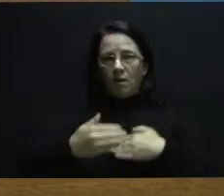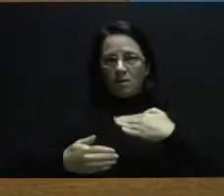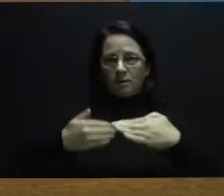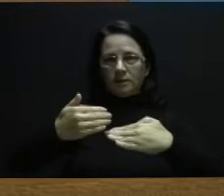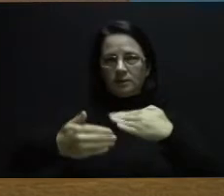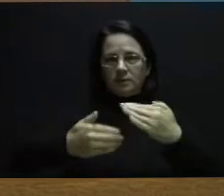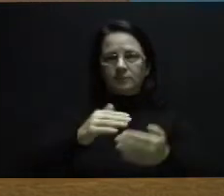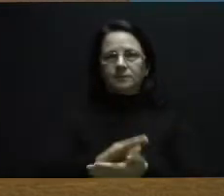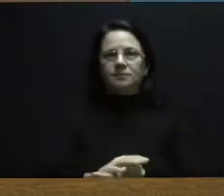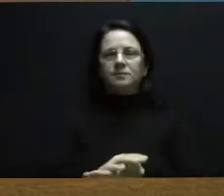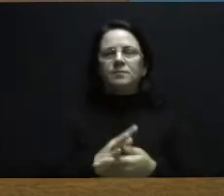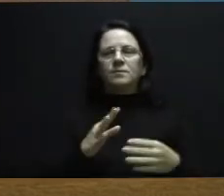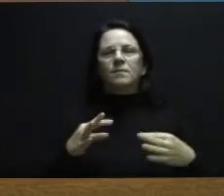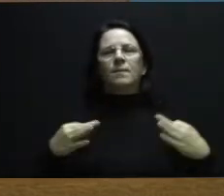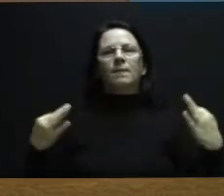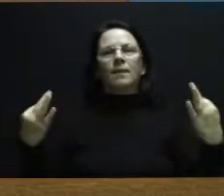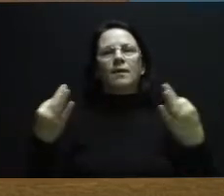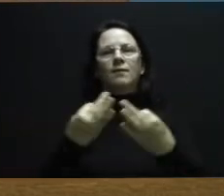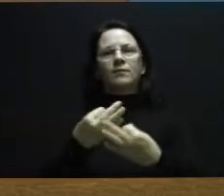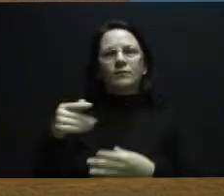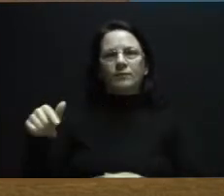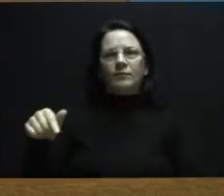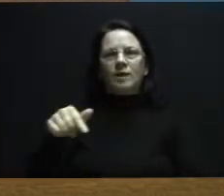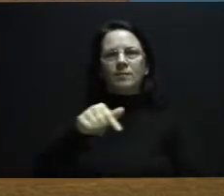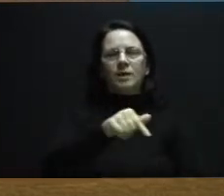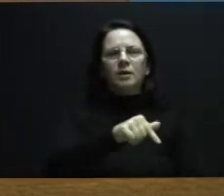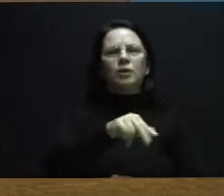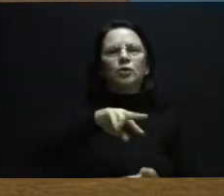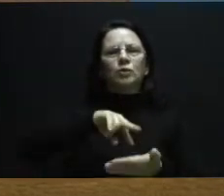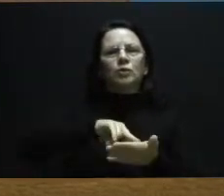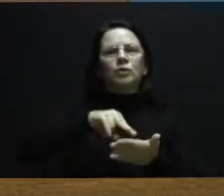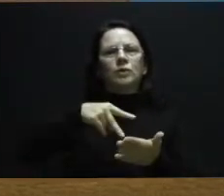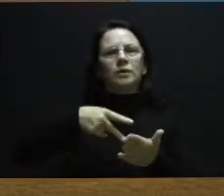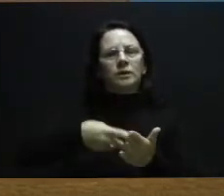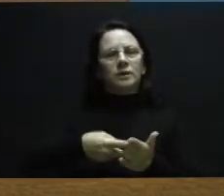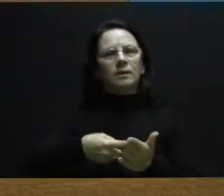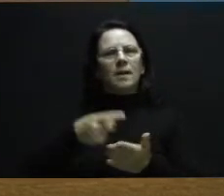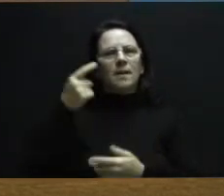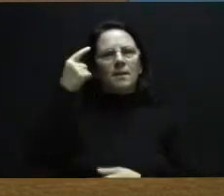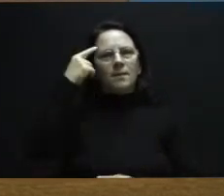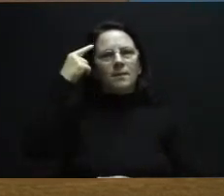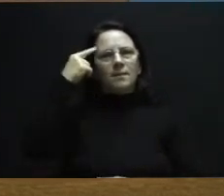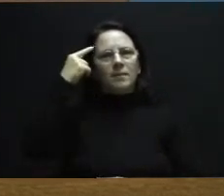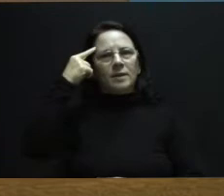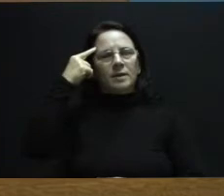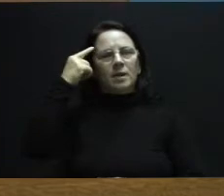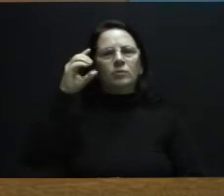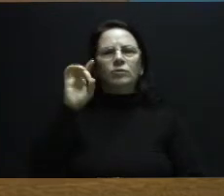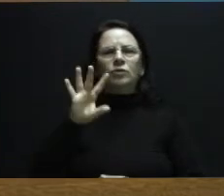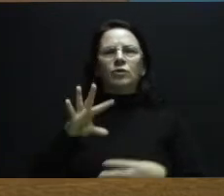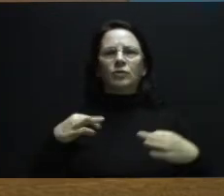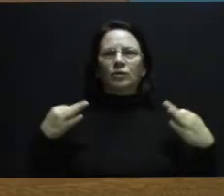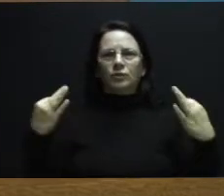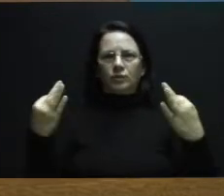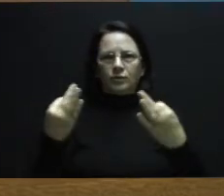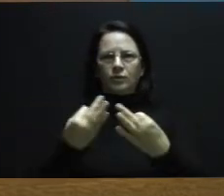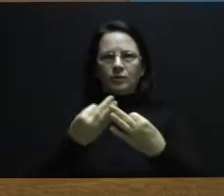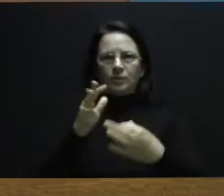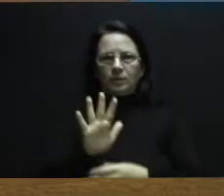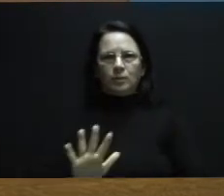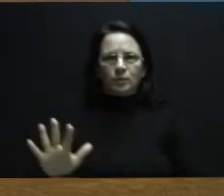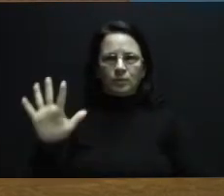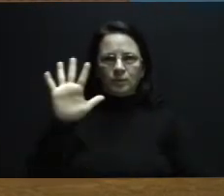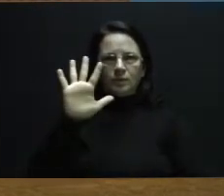A Semana da Família tem um significado muito mais profundo do que apenas refletir acerca da família em sua